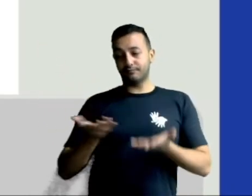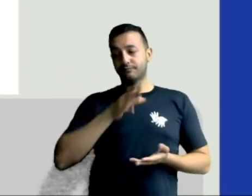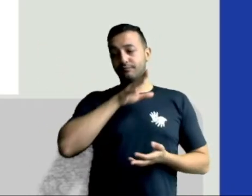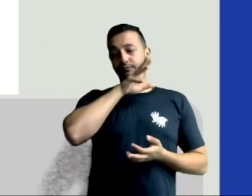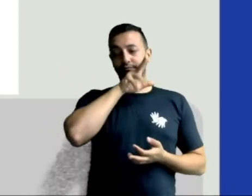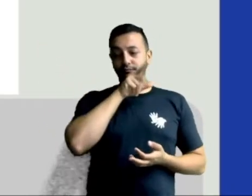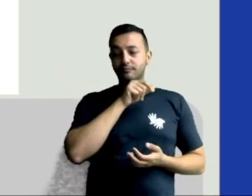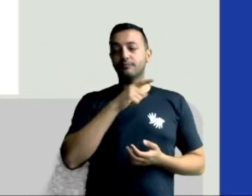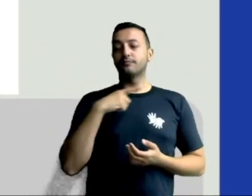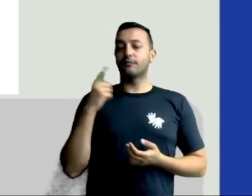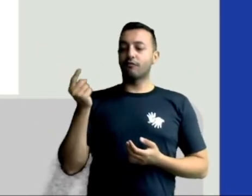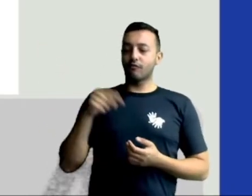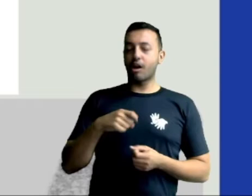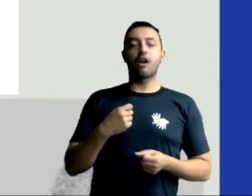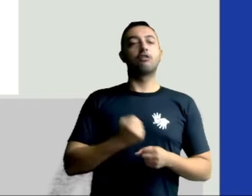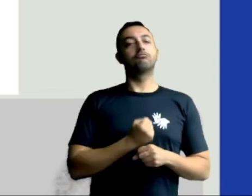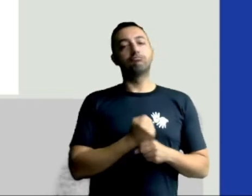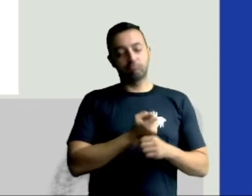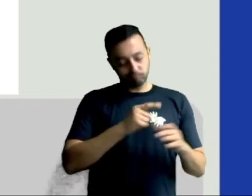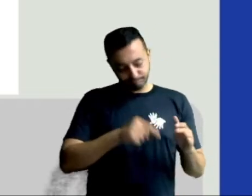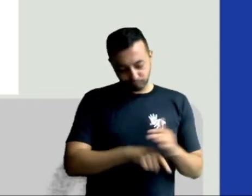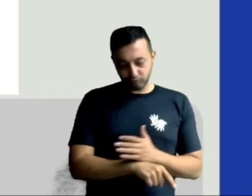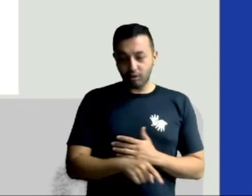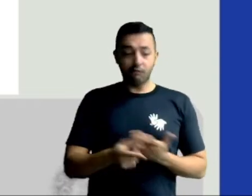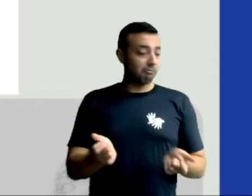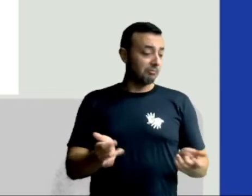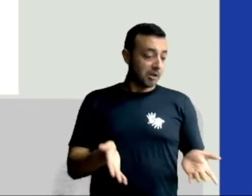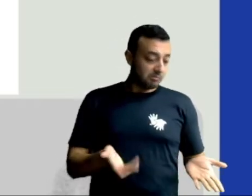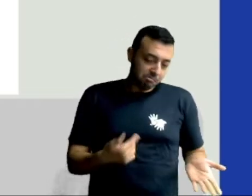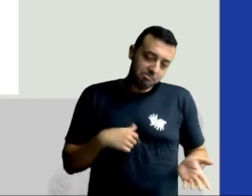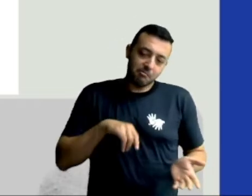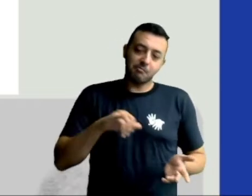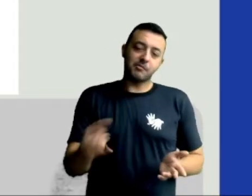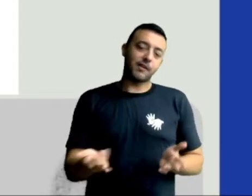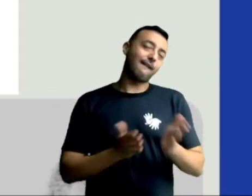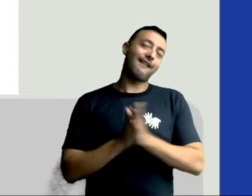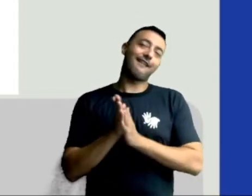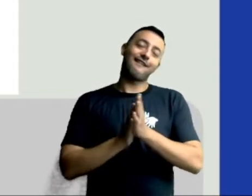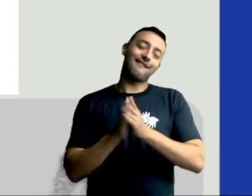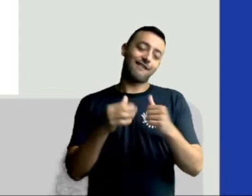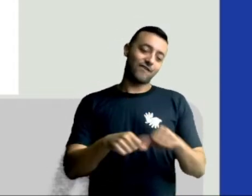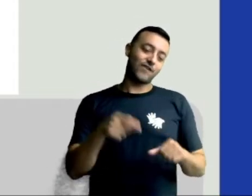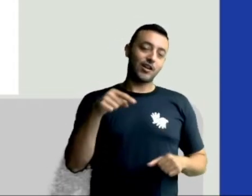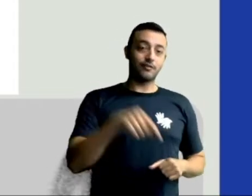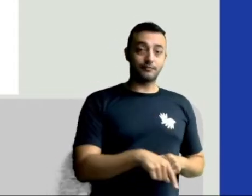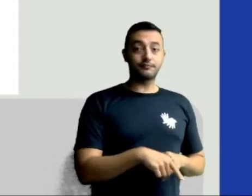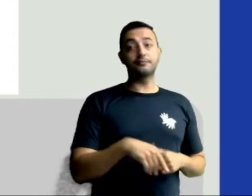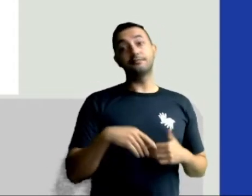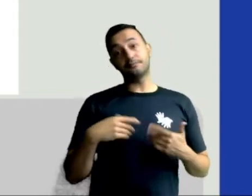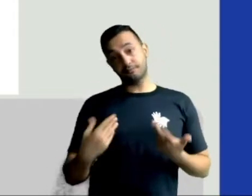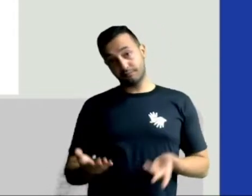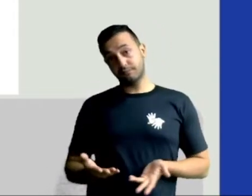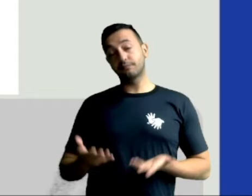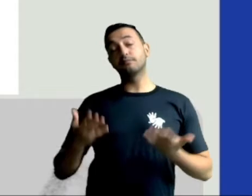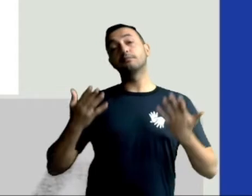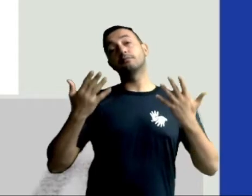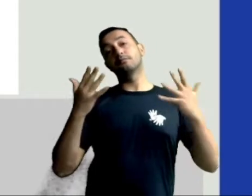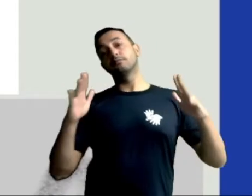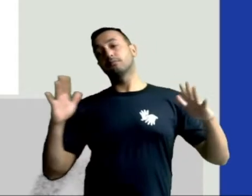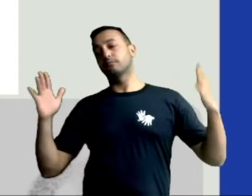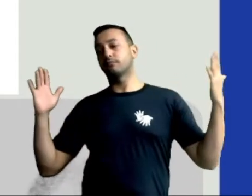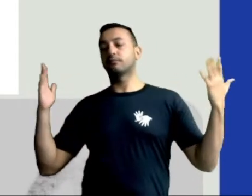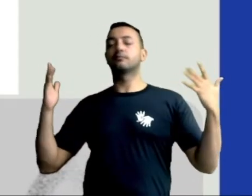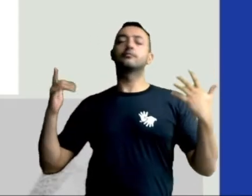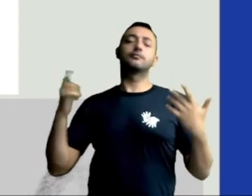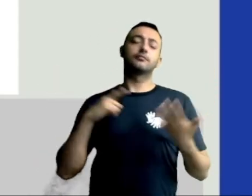veio, construiu ali a toca, a cutia se aproveitou ali, tá abandonada, vou ficar ali naquele lugarzinho. Então, é uma forma que a natureza e o